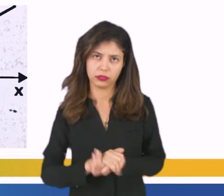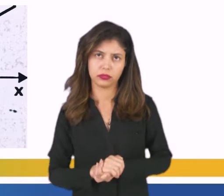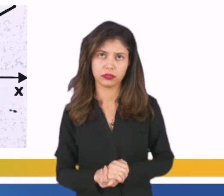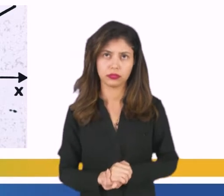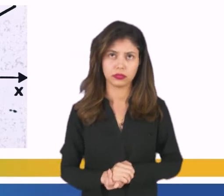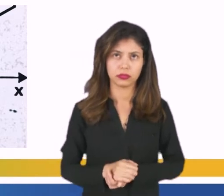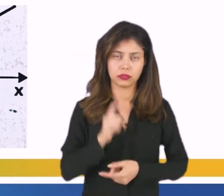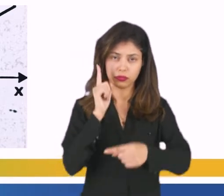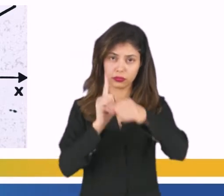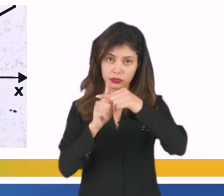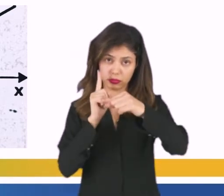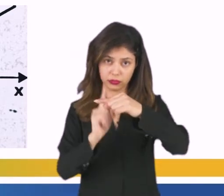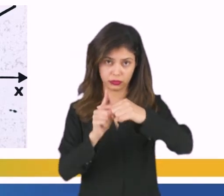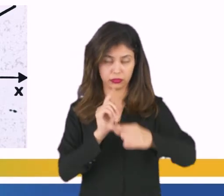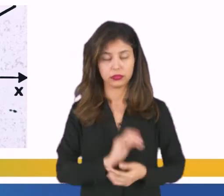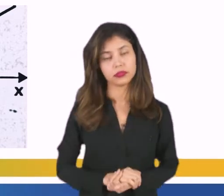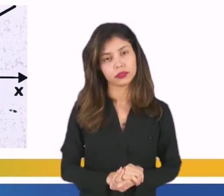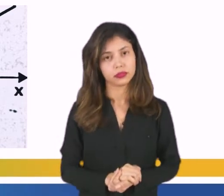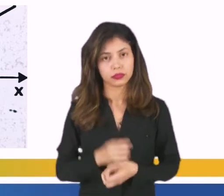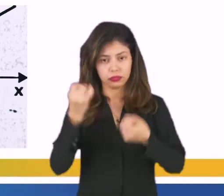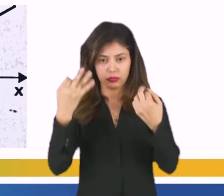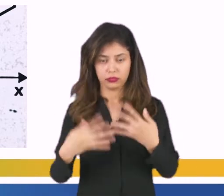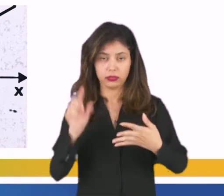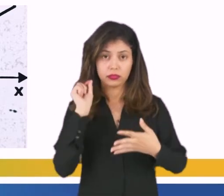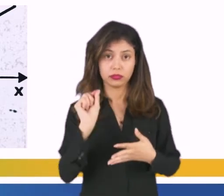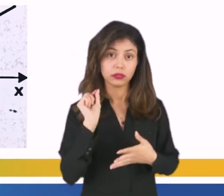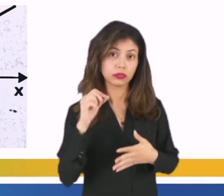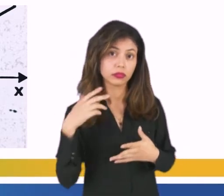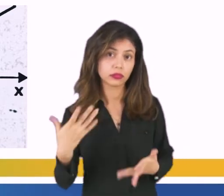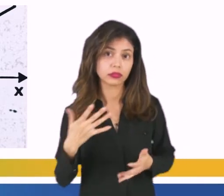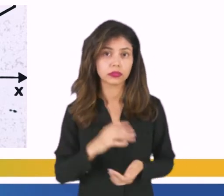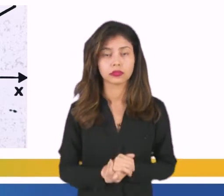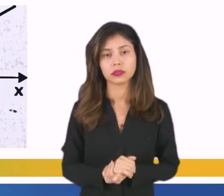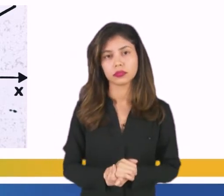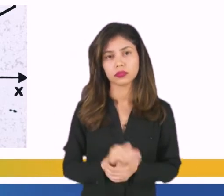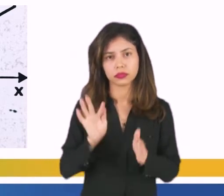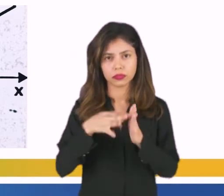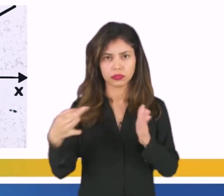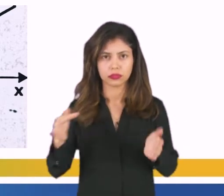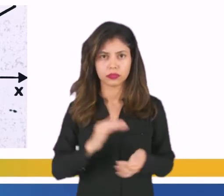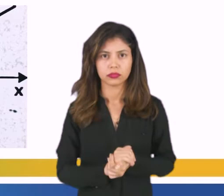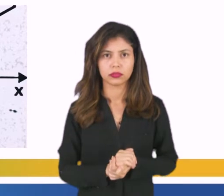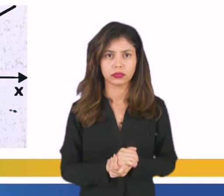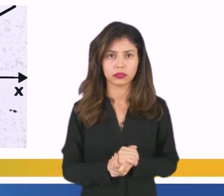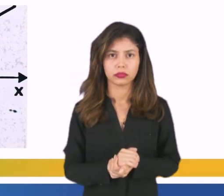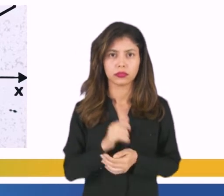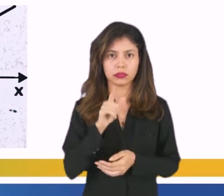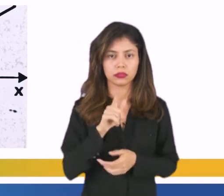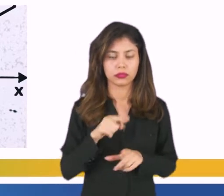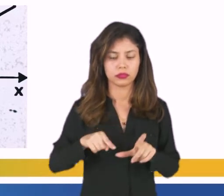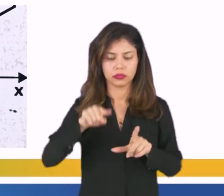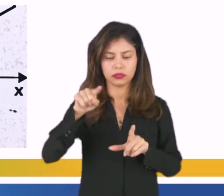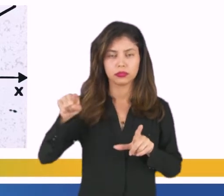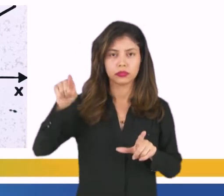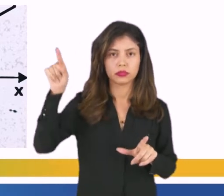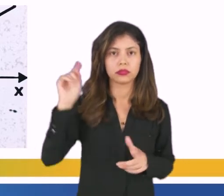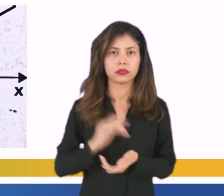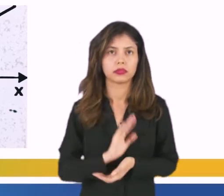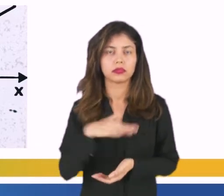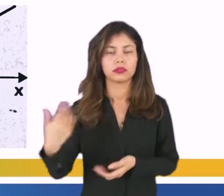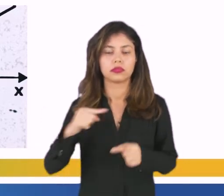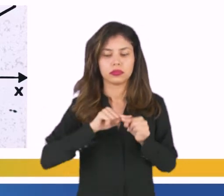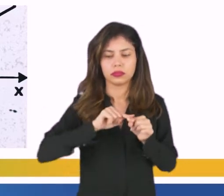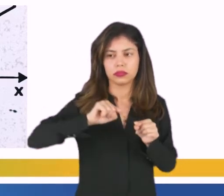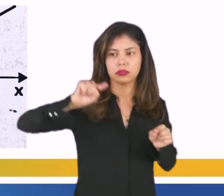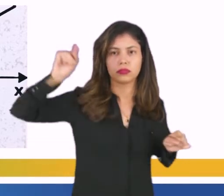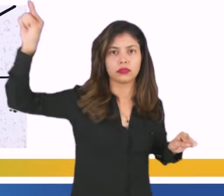é positivo. Então isso implica dizer que nós vamos ter uma função crescente. Quando ela for